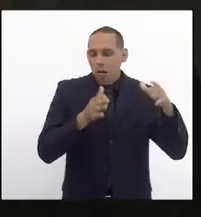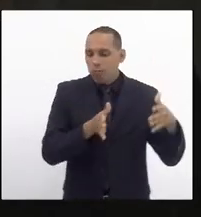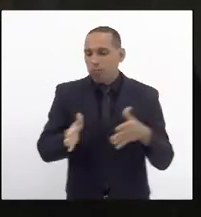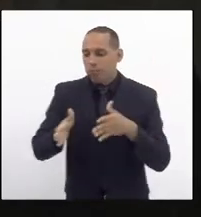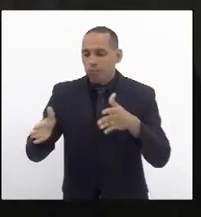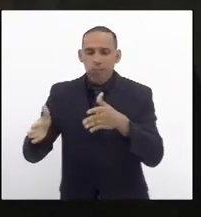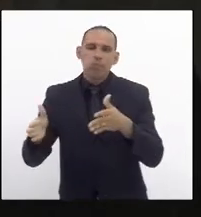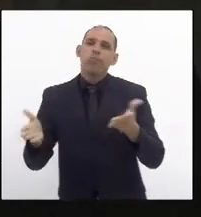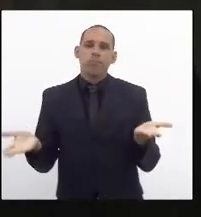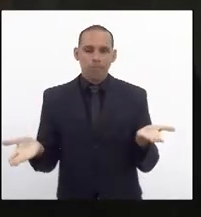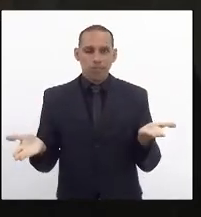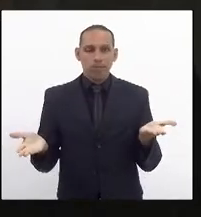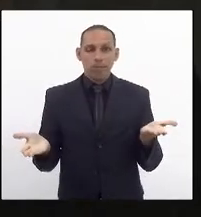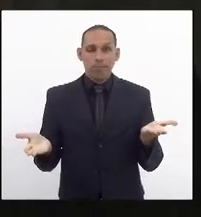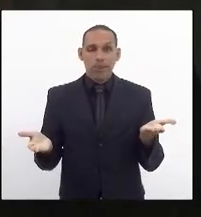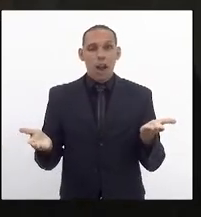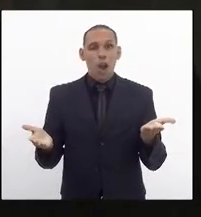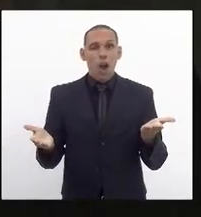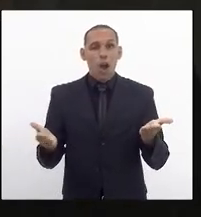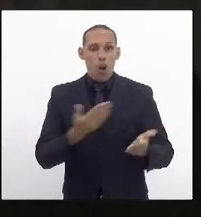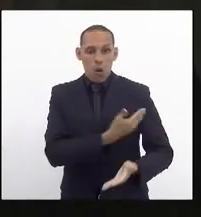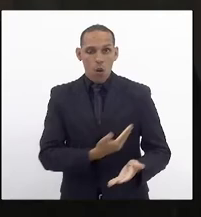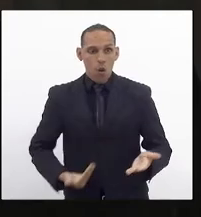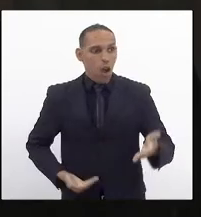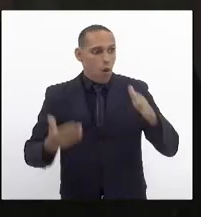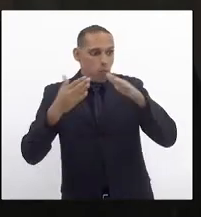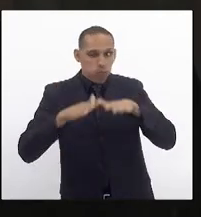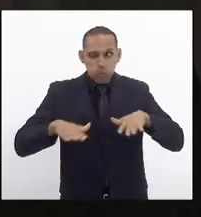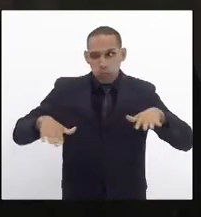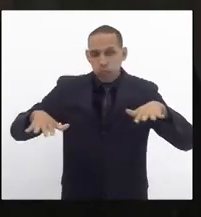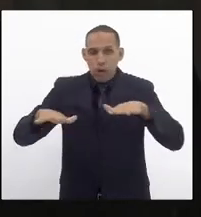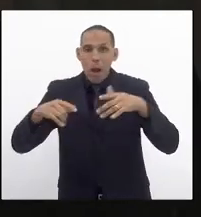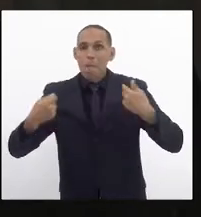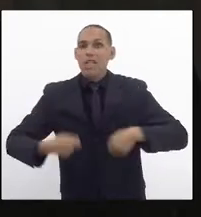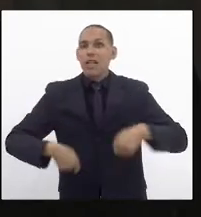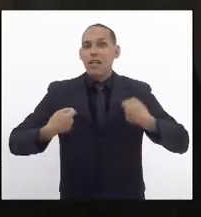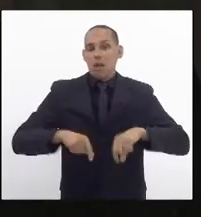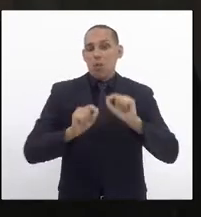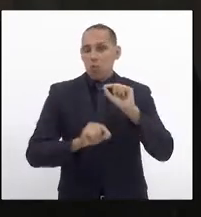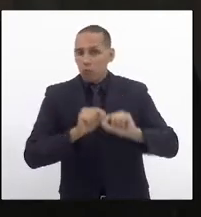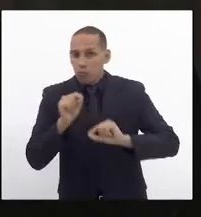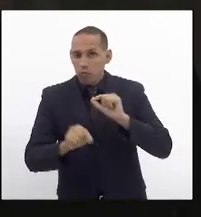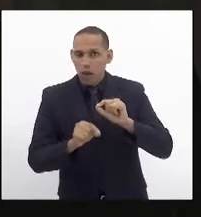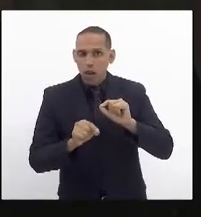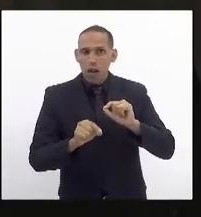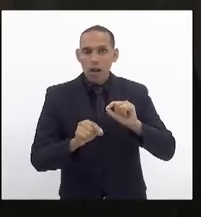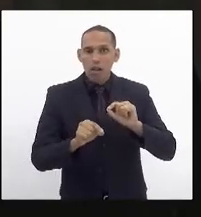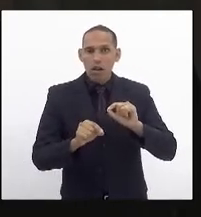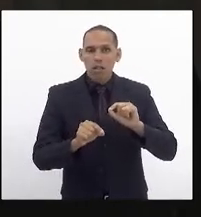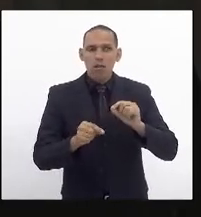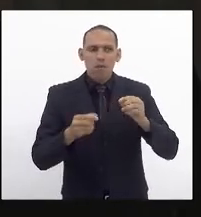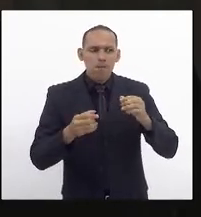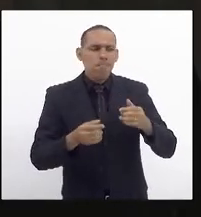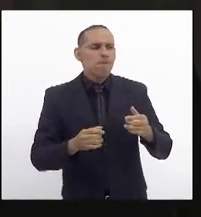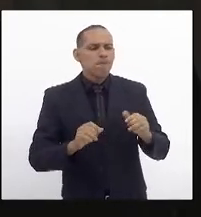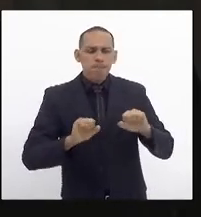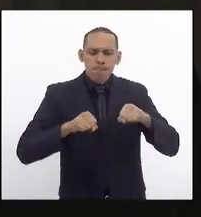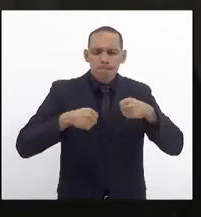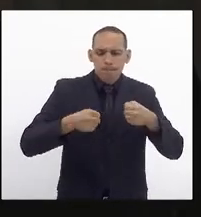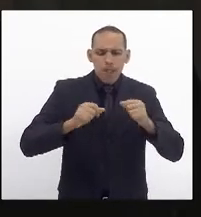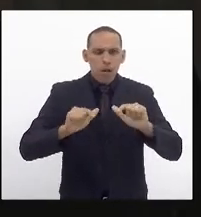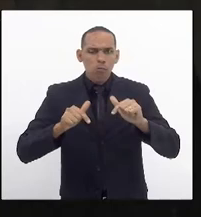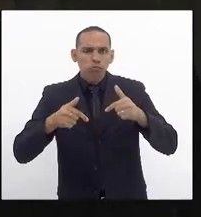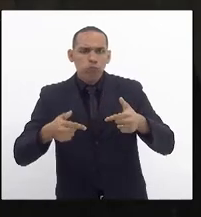e os governantes precisam tomar uma Providência bem forte